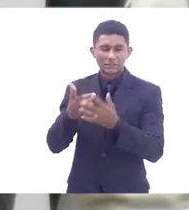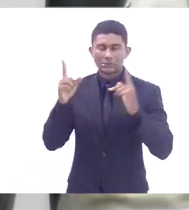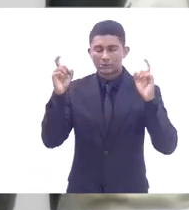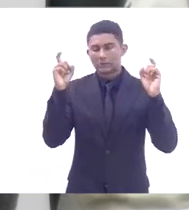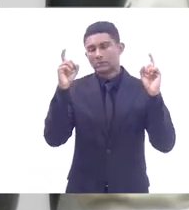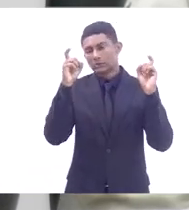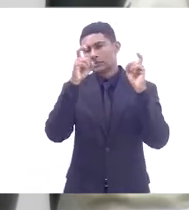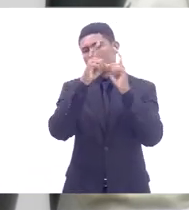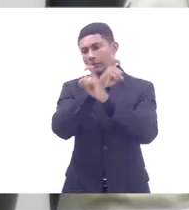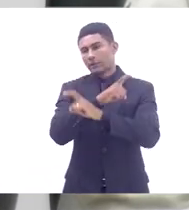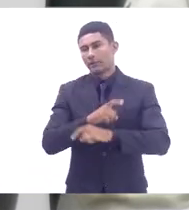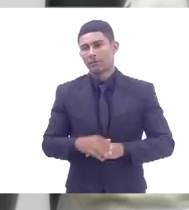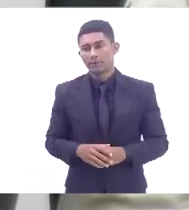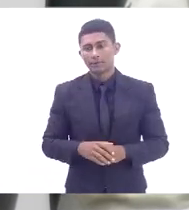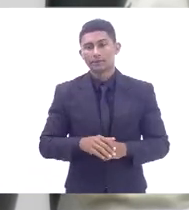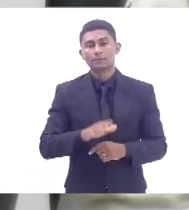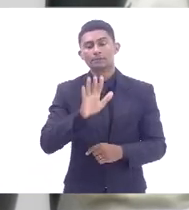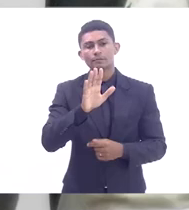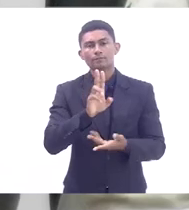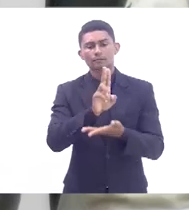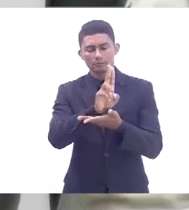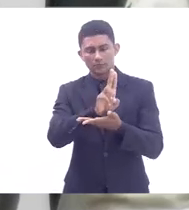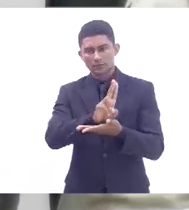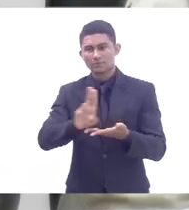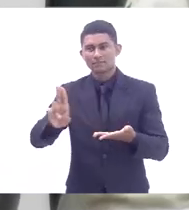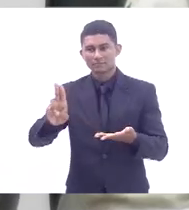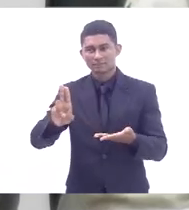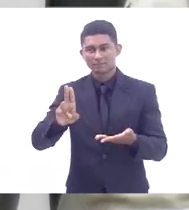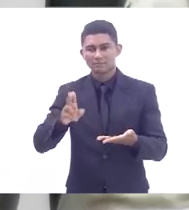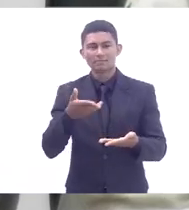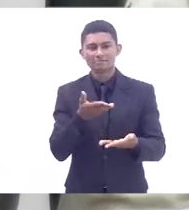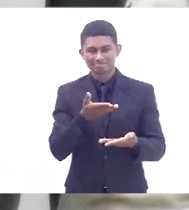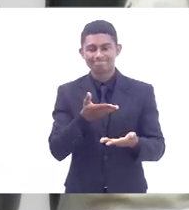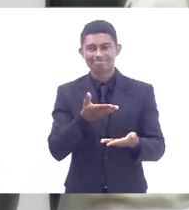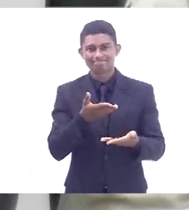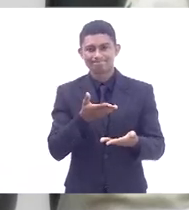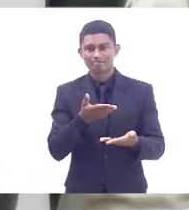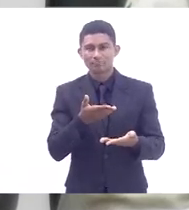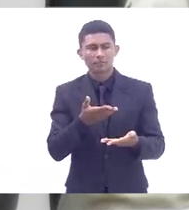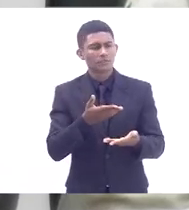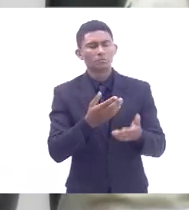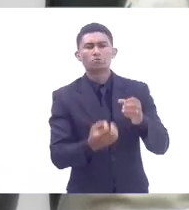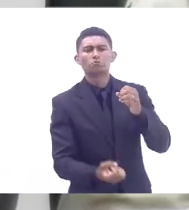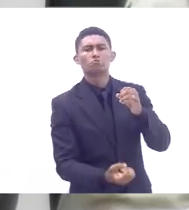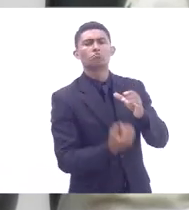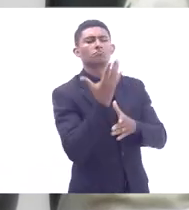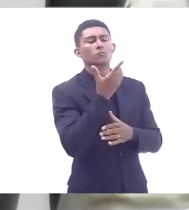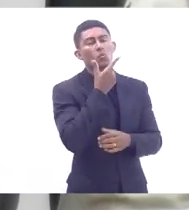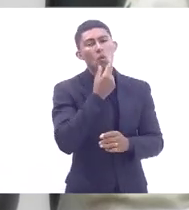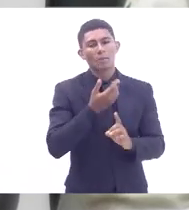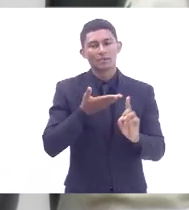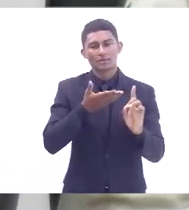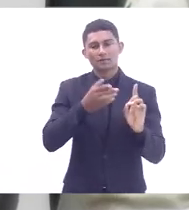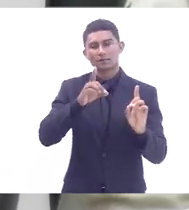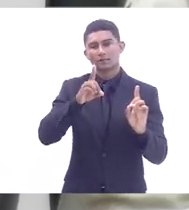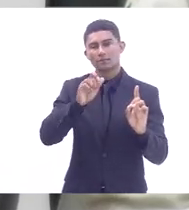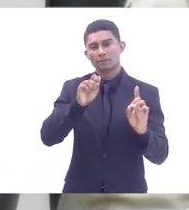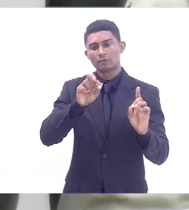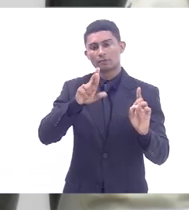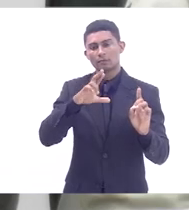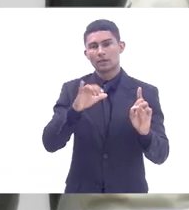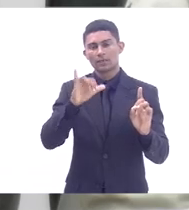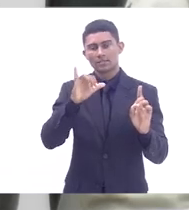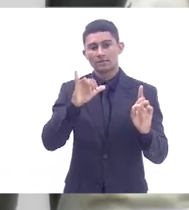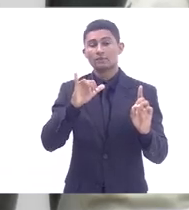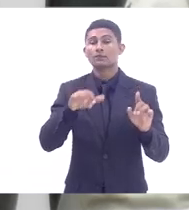dúvida alguma mas o Universidade que realmente foi criada ou pensará por Darcy Ribeiro construída por